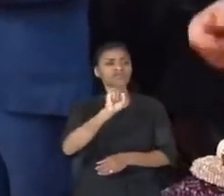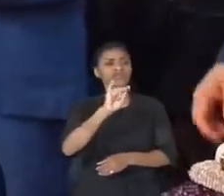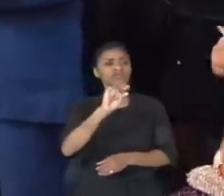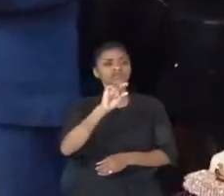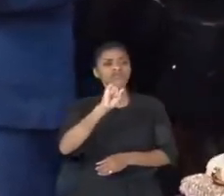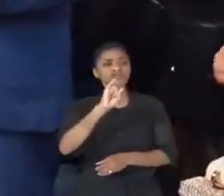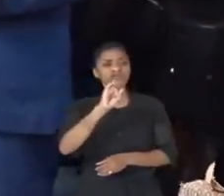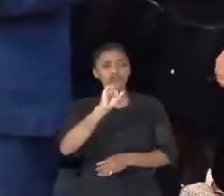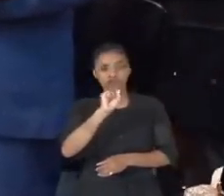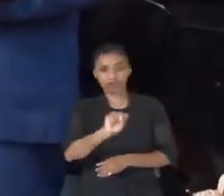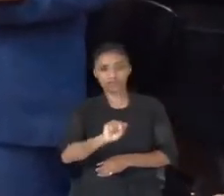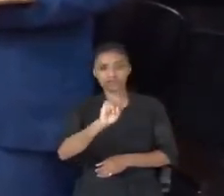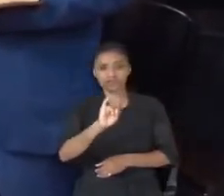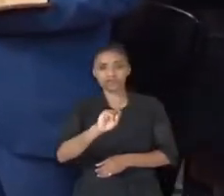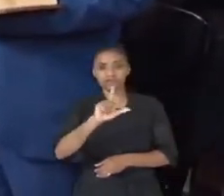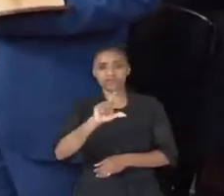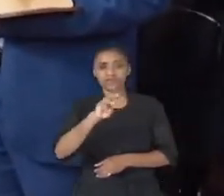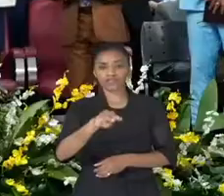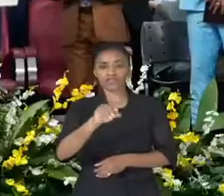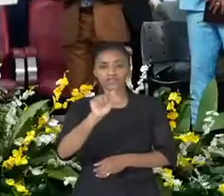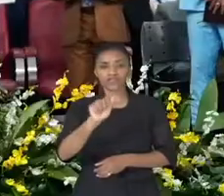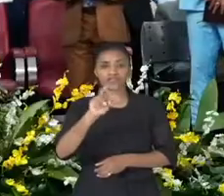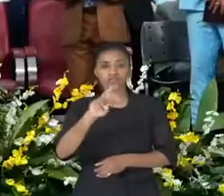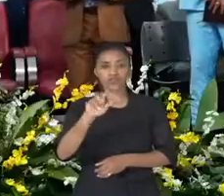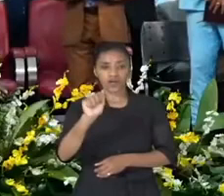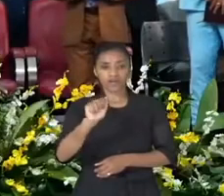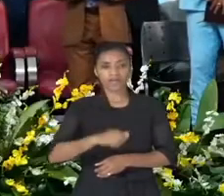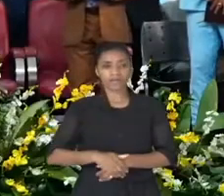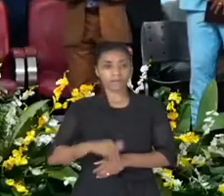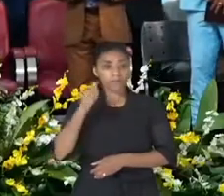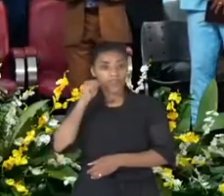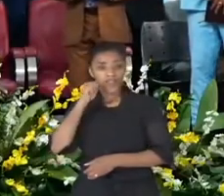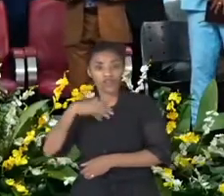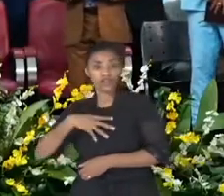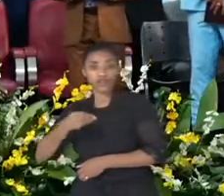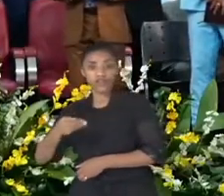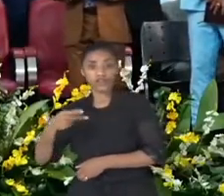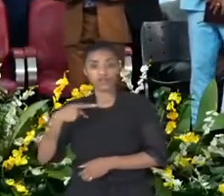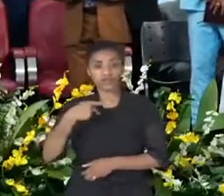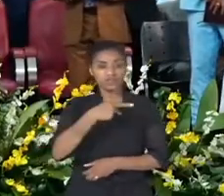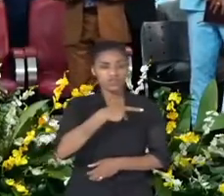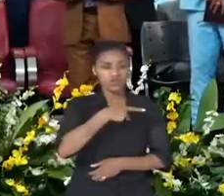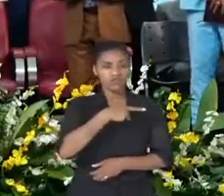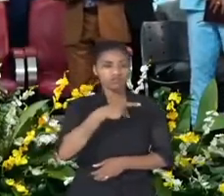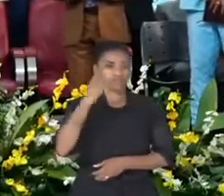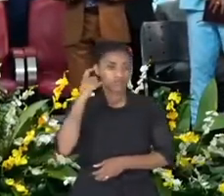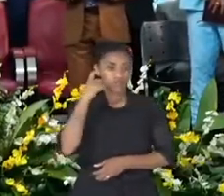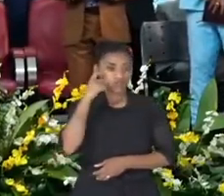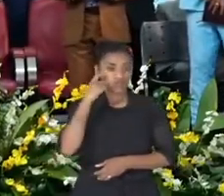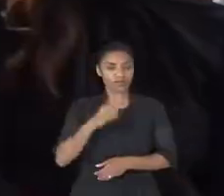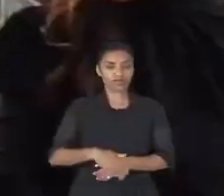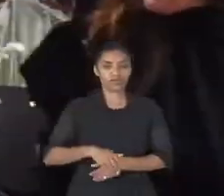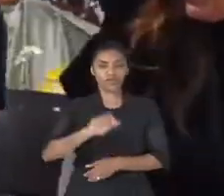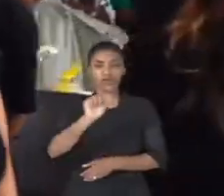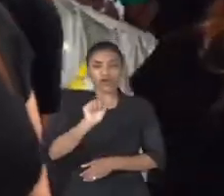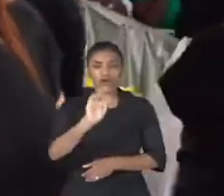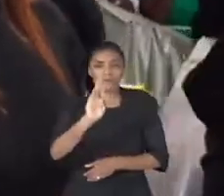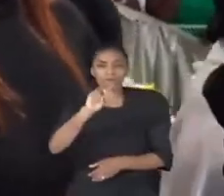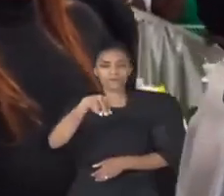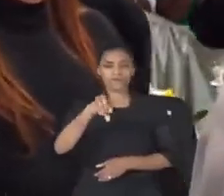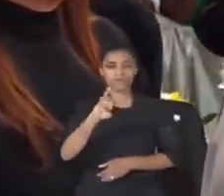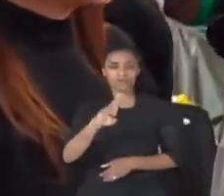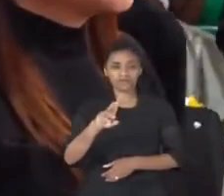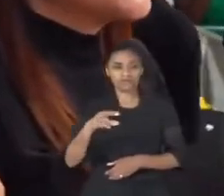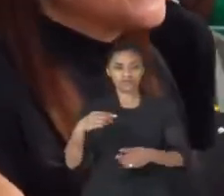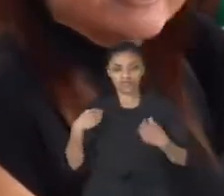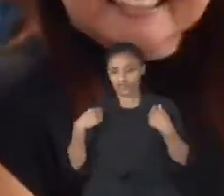aqui, esposa do Abner, que é filho do pastor Zilmar, né? Tá aqui. O Abner está num terno azul ali. Ele e o Júnior Trovão estão